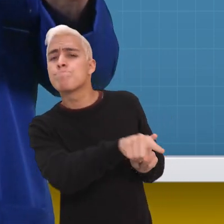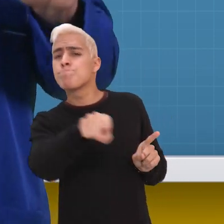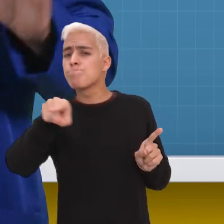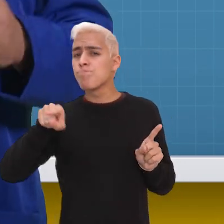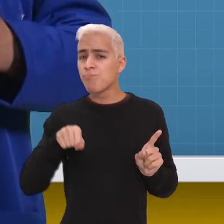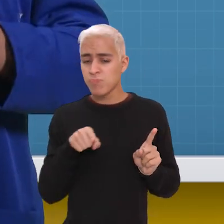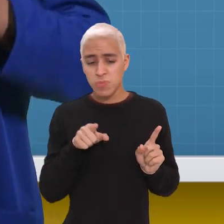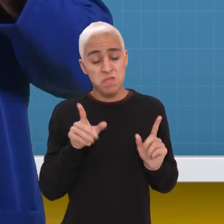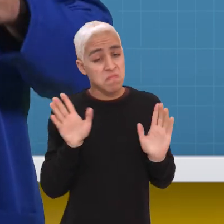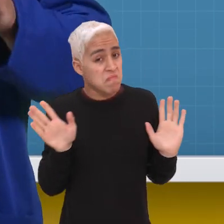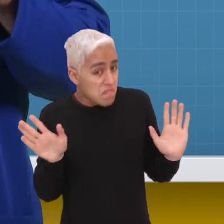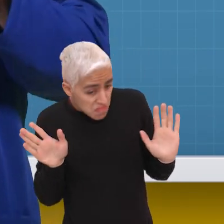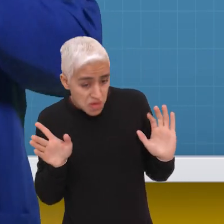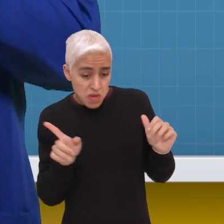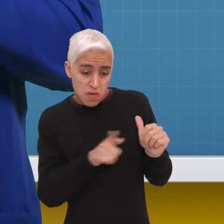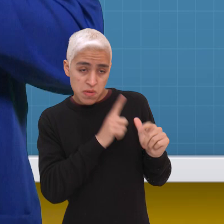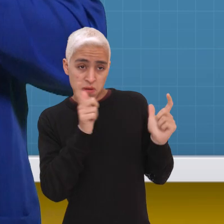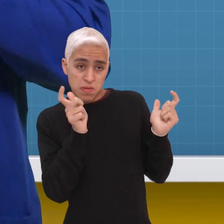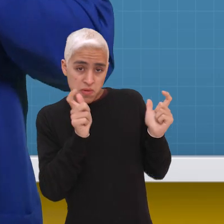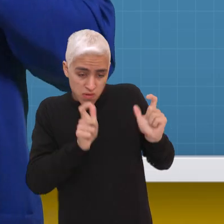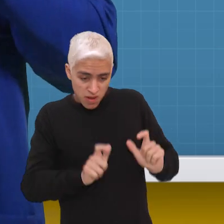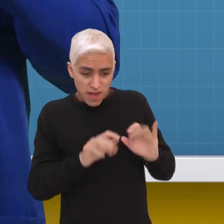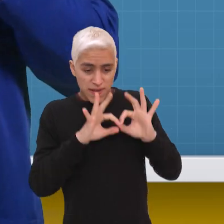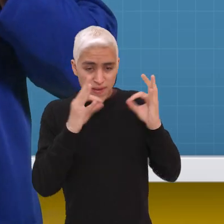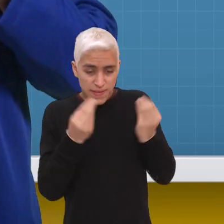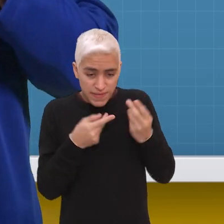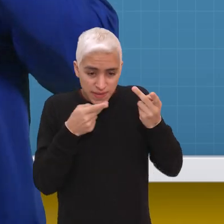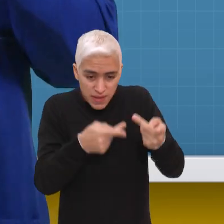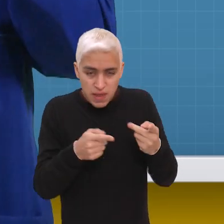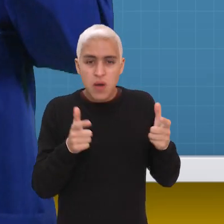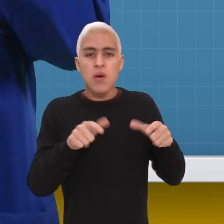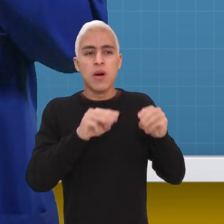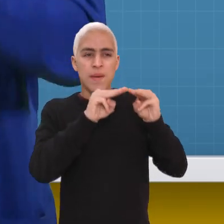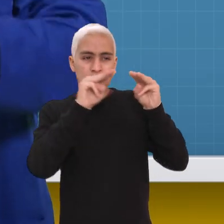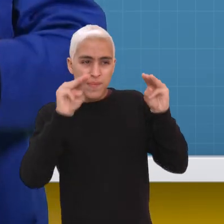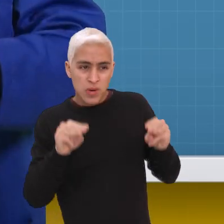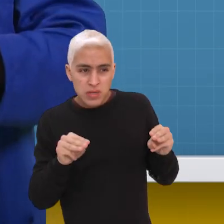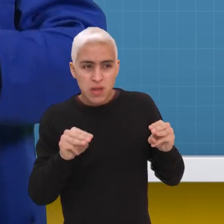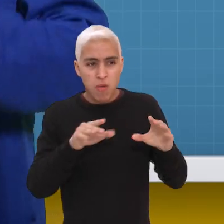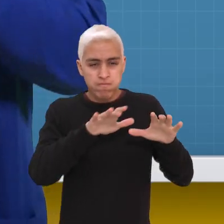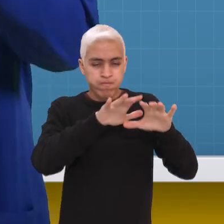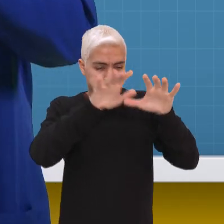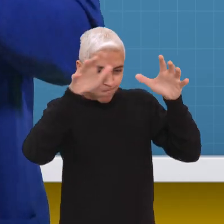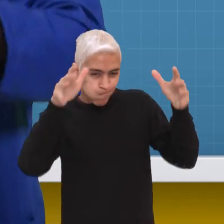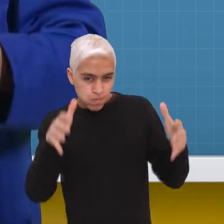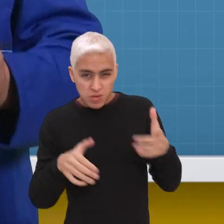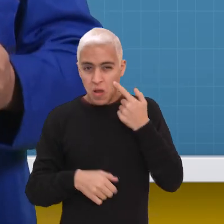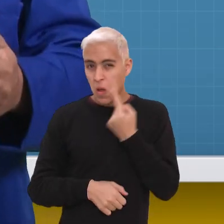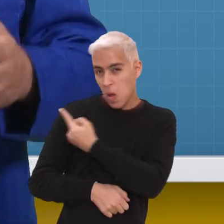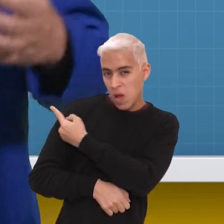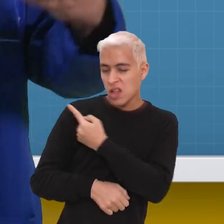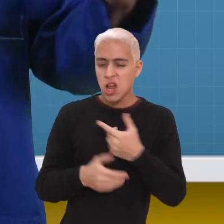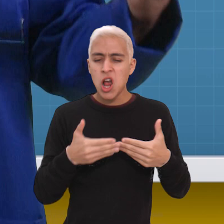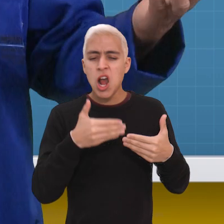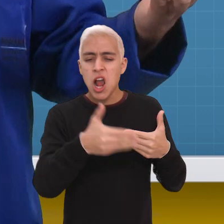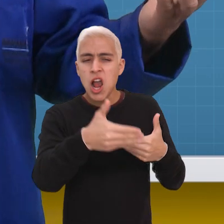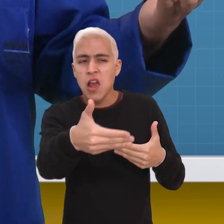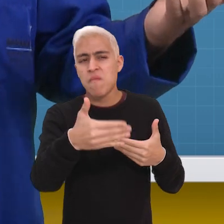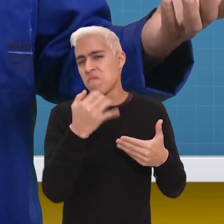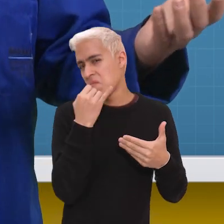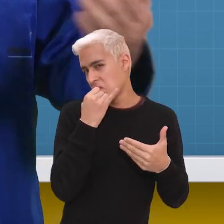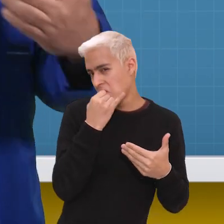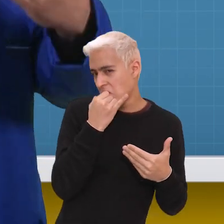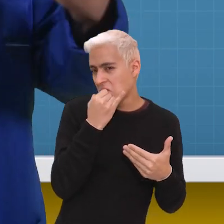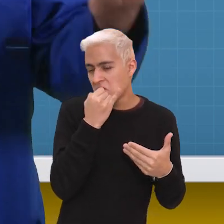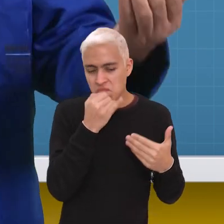trajeto, tá? Vamos supor que o primeiro lugar que a família foi para o Museu Nacional. E aí o resto do roteiro, vamos supor que tenha